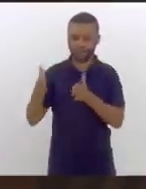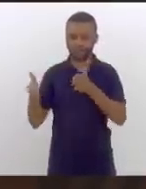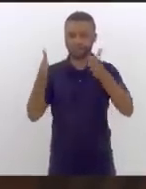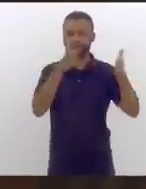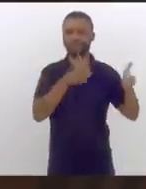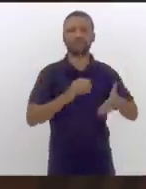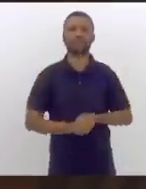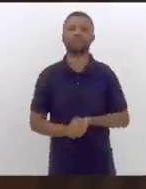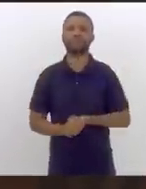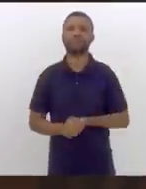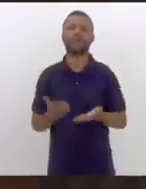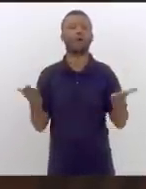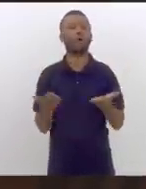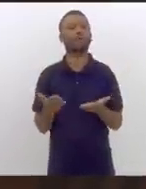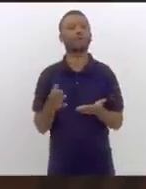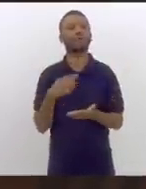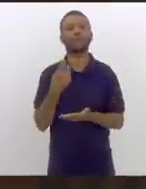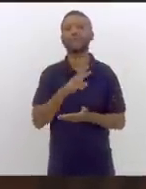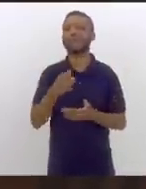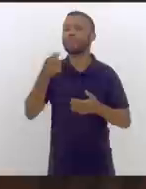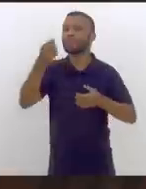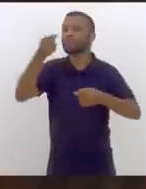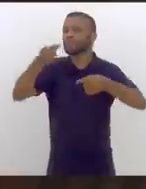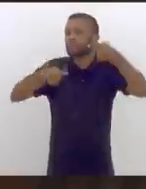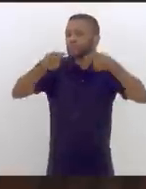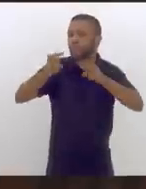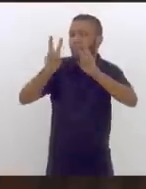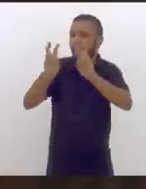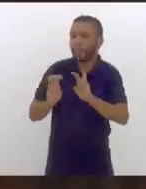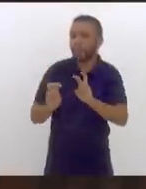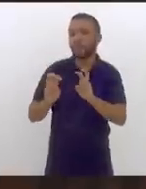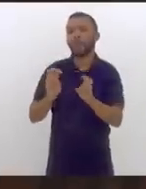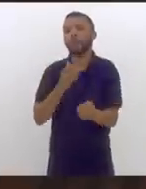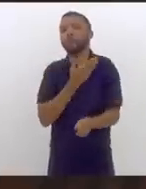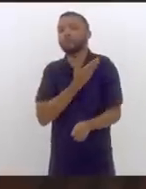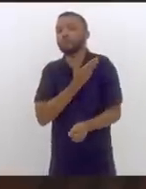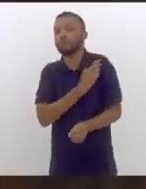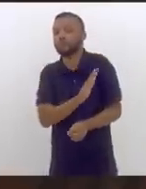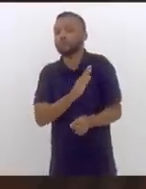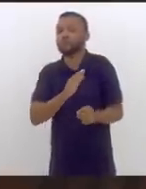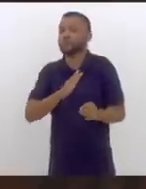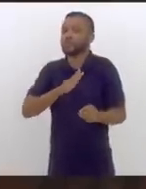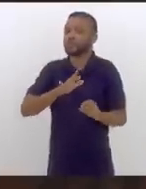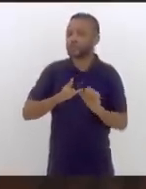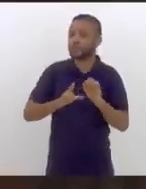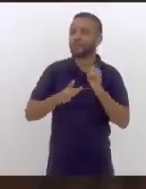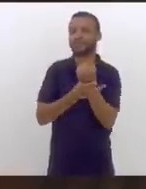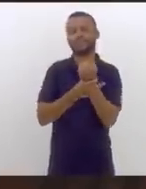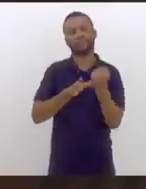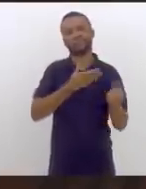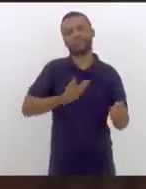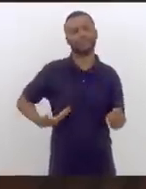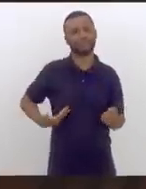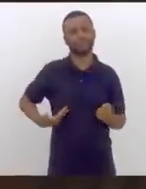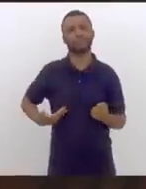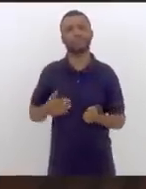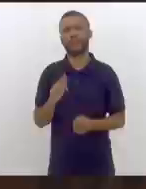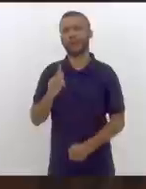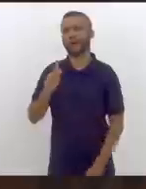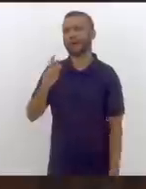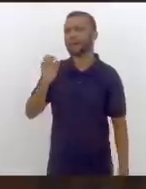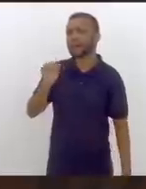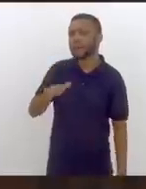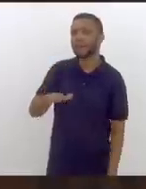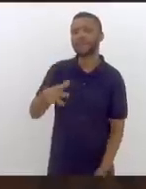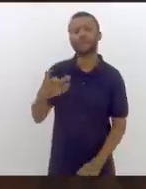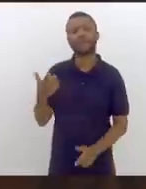sobre alguns temas os excluídos das forças de segurança Gran que é uma coisa que vem assolando onde as